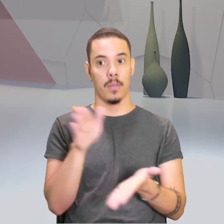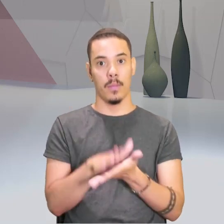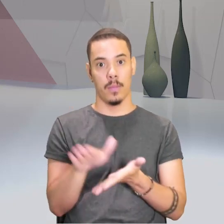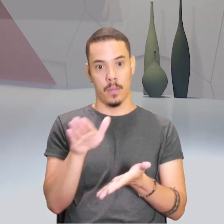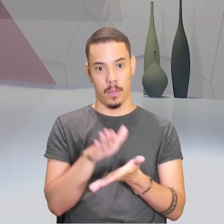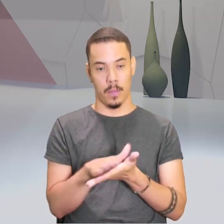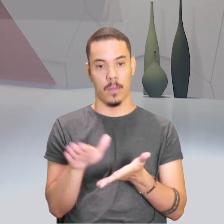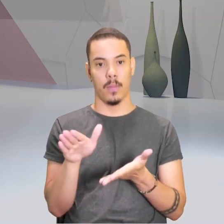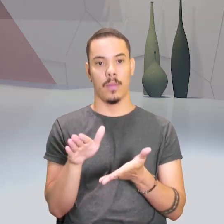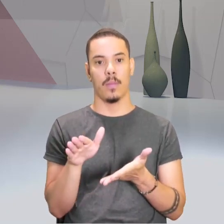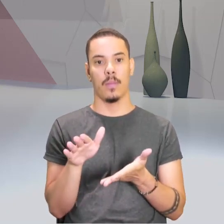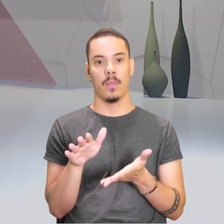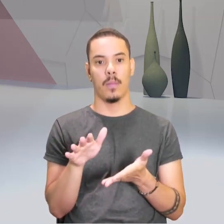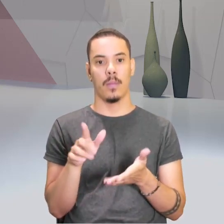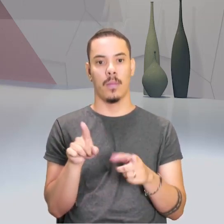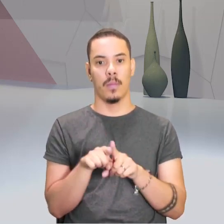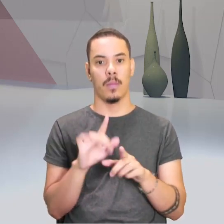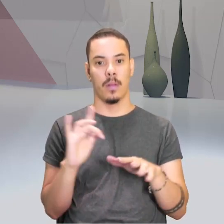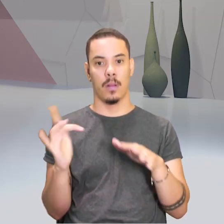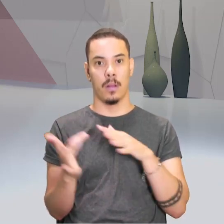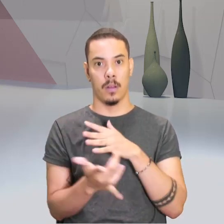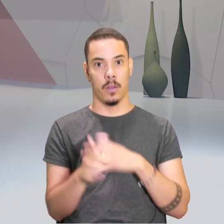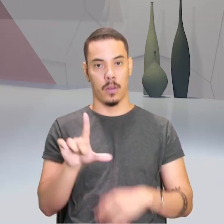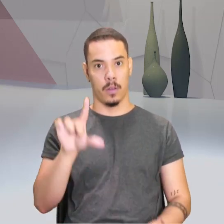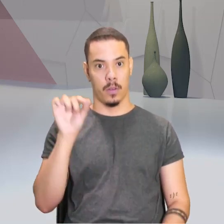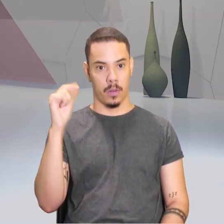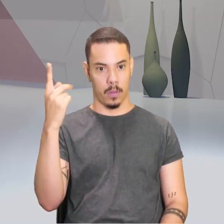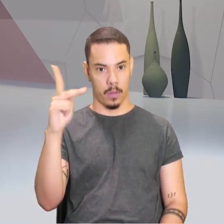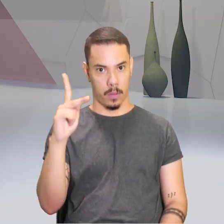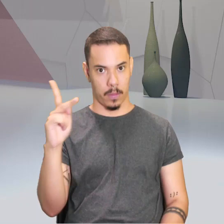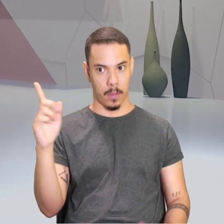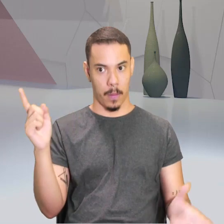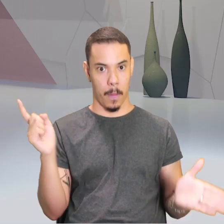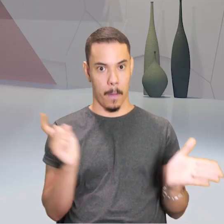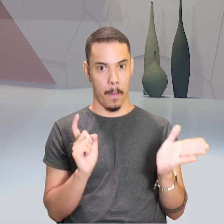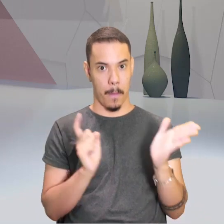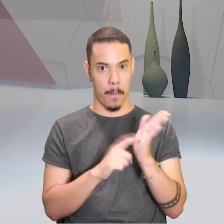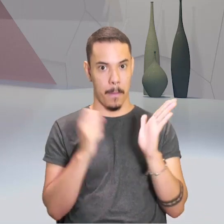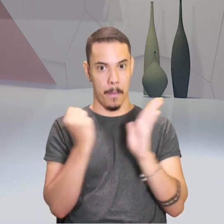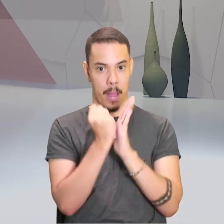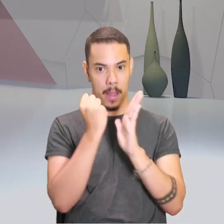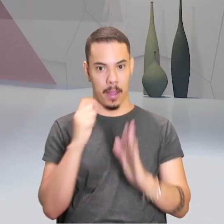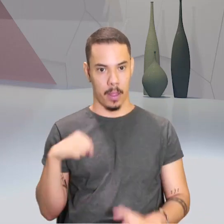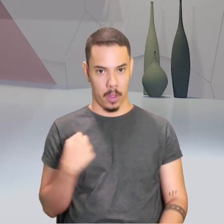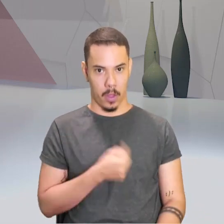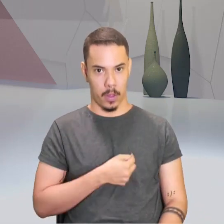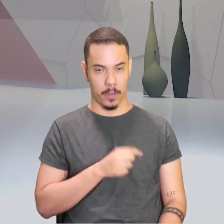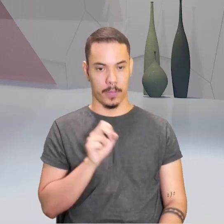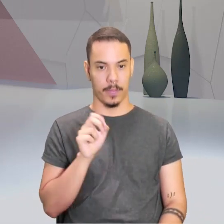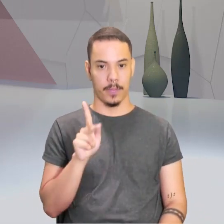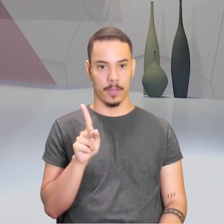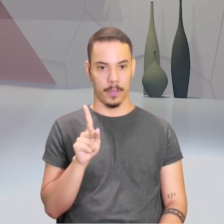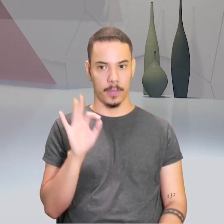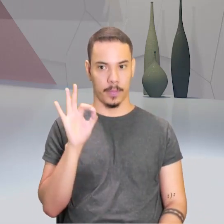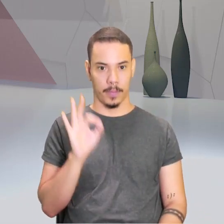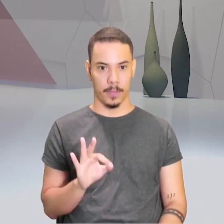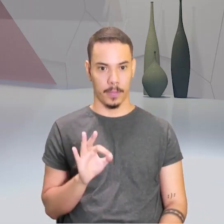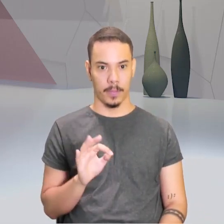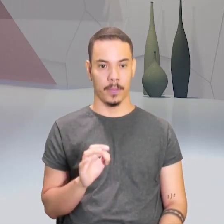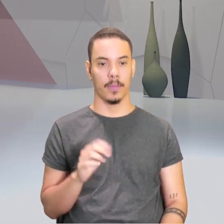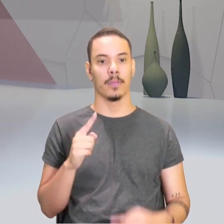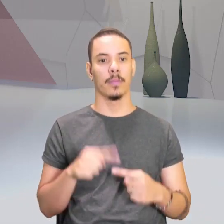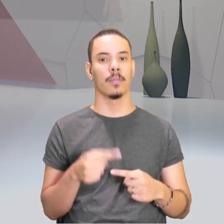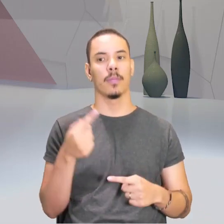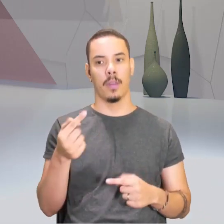publicar numa rede social, escolha. E nos marques também para isso, né, Márcia? É isso aí. Certo? E